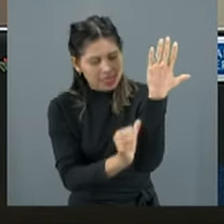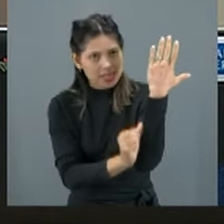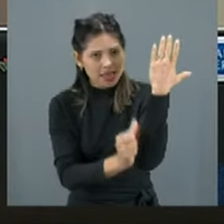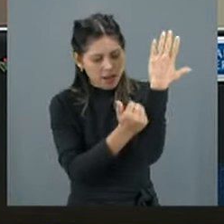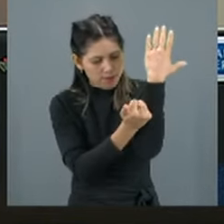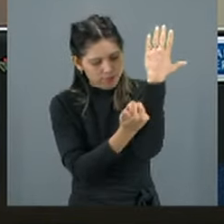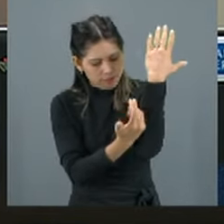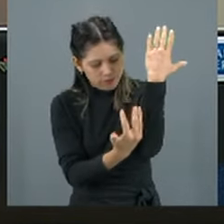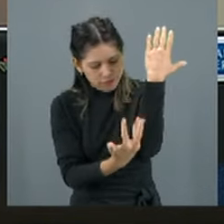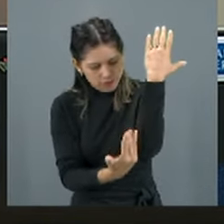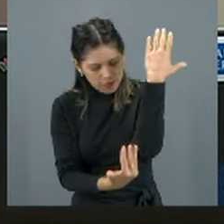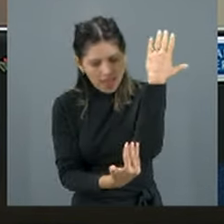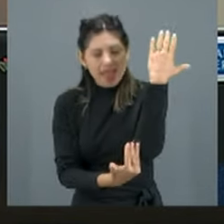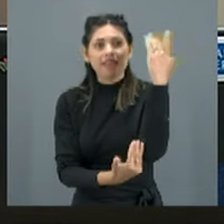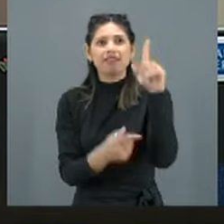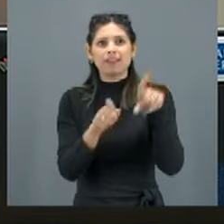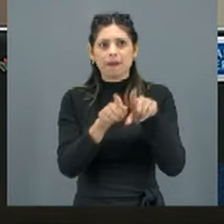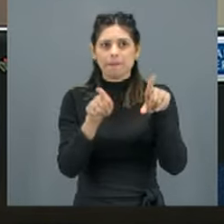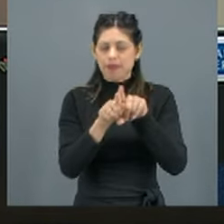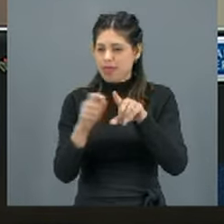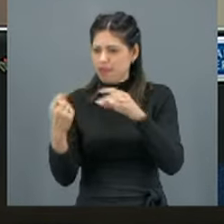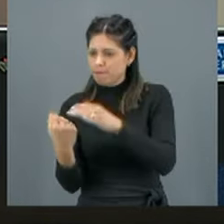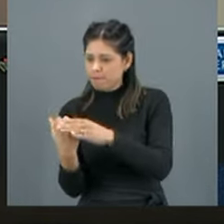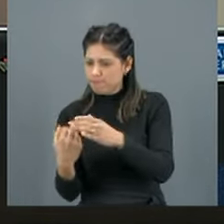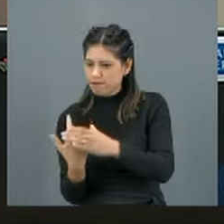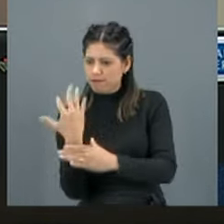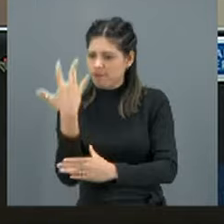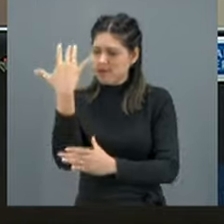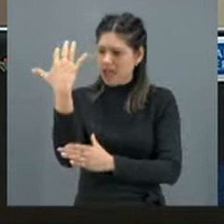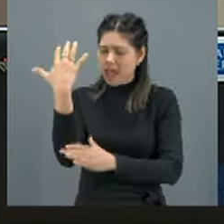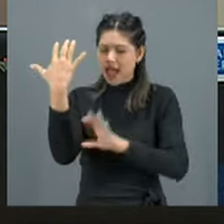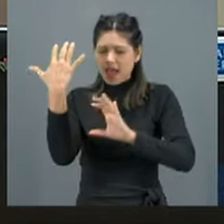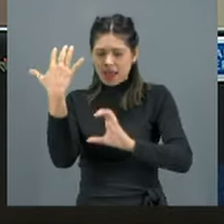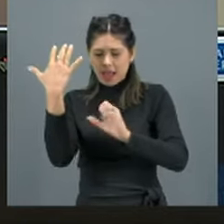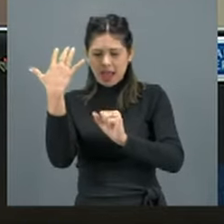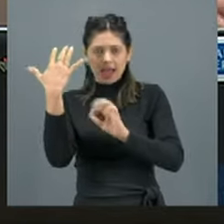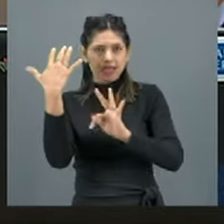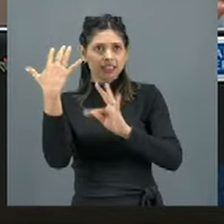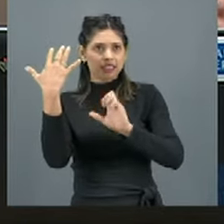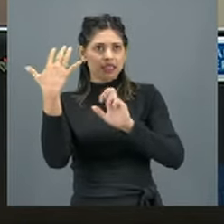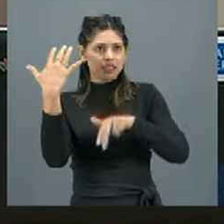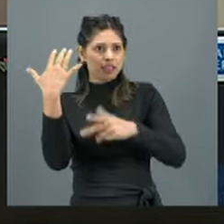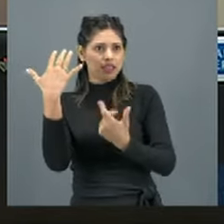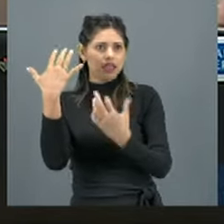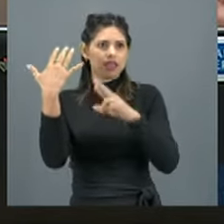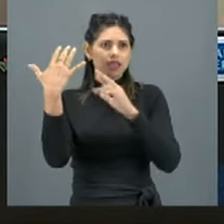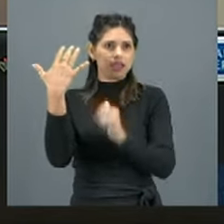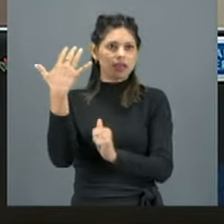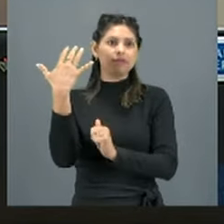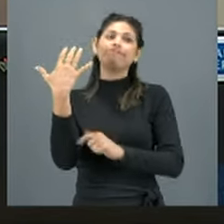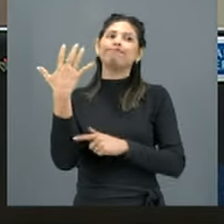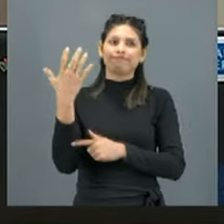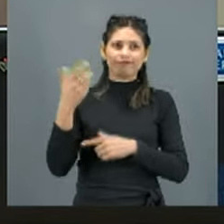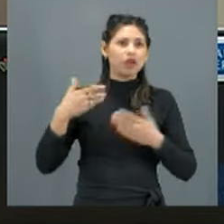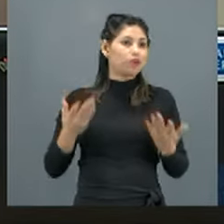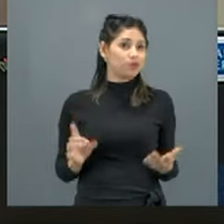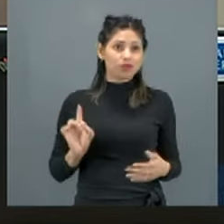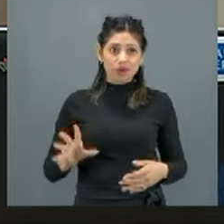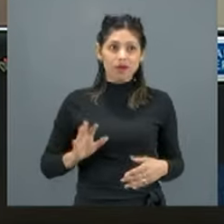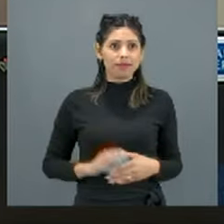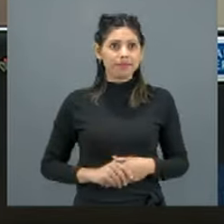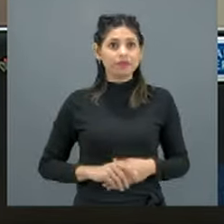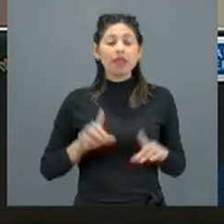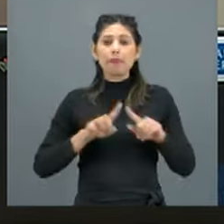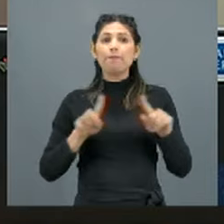Está na Amazônia, Márcio? Está aqui em Brasília ralando? Está não. Eles estão em congressos em Nova York, Amsterdã,